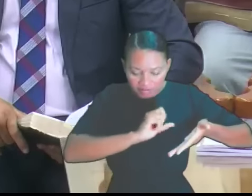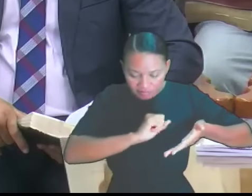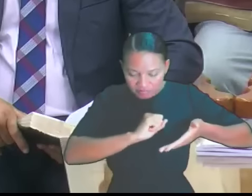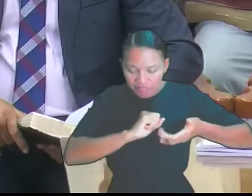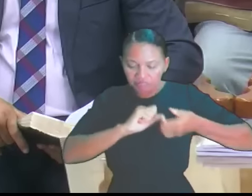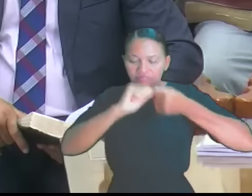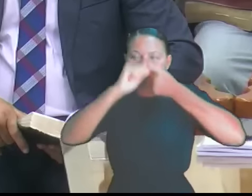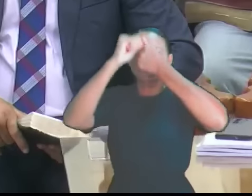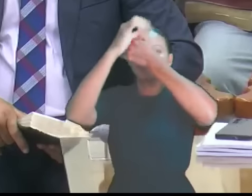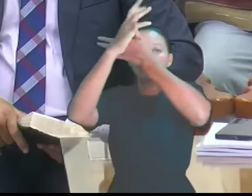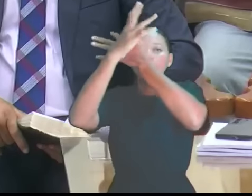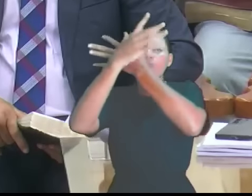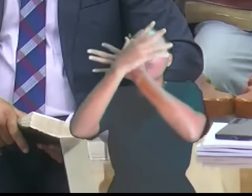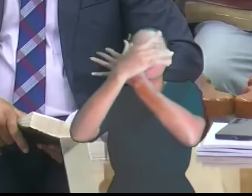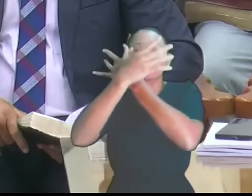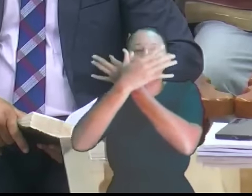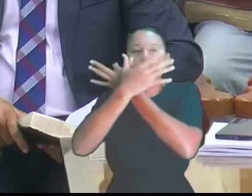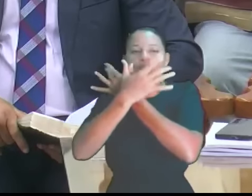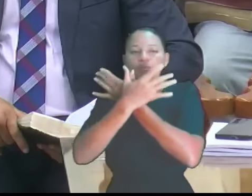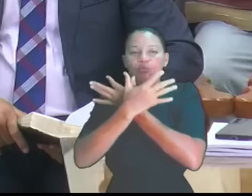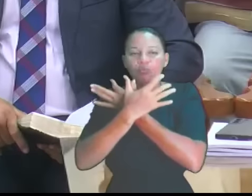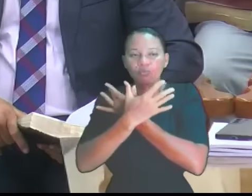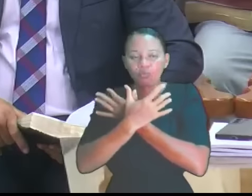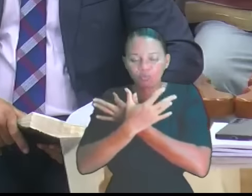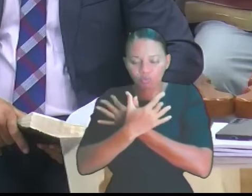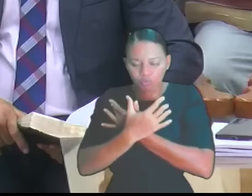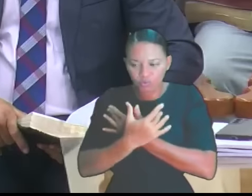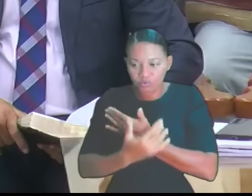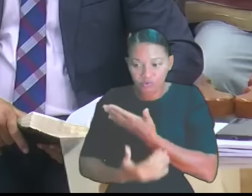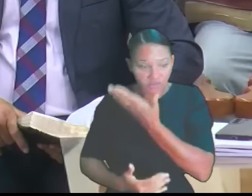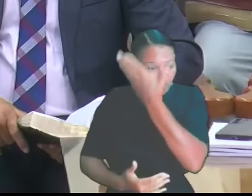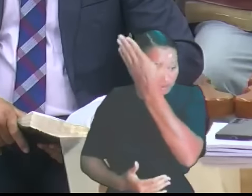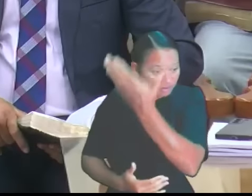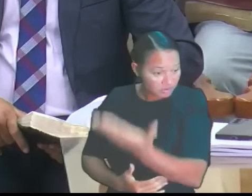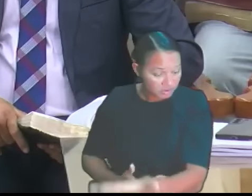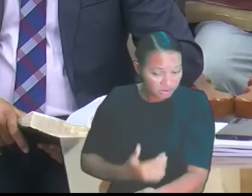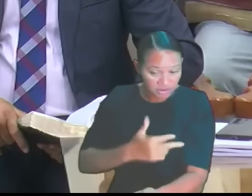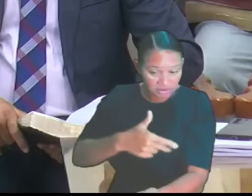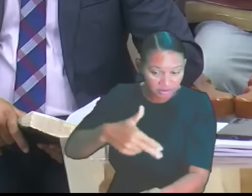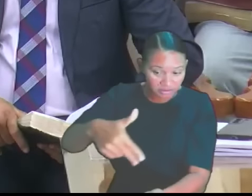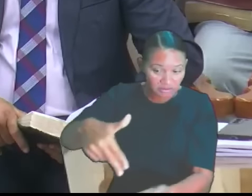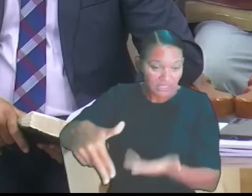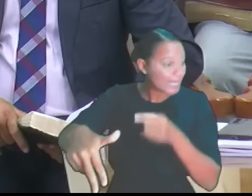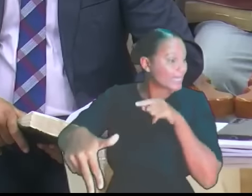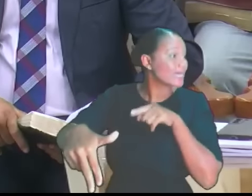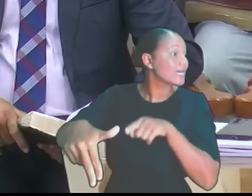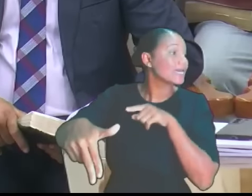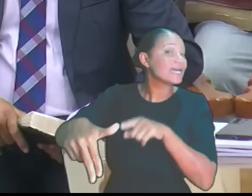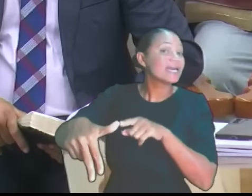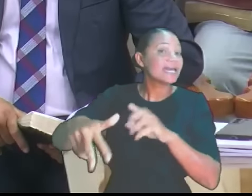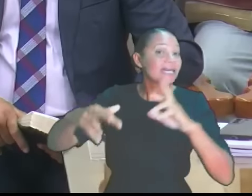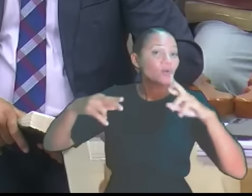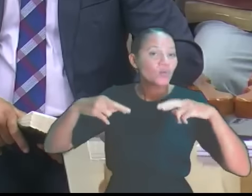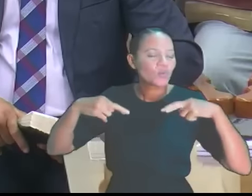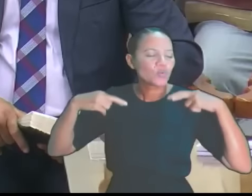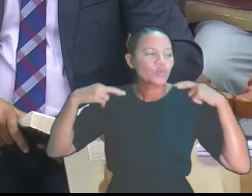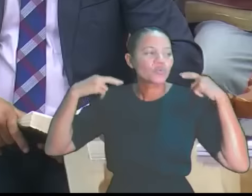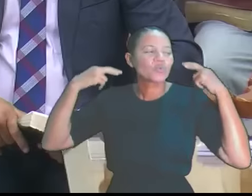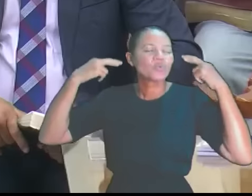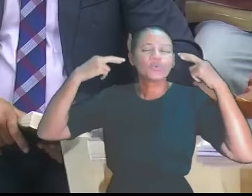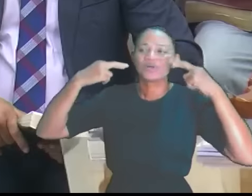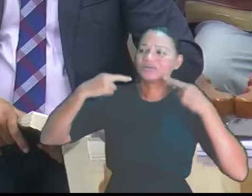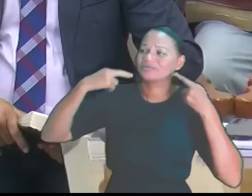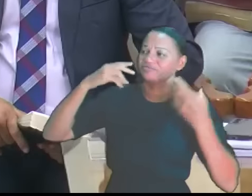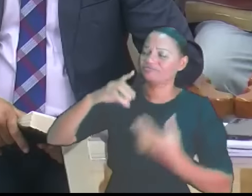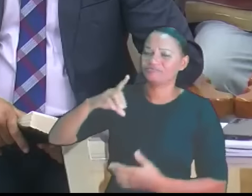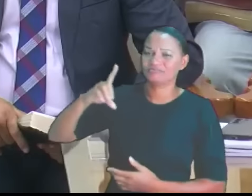tenho prazer. E quando ele vai saindo das águas, João diz: Pessoal, olha aí. Quem que é ele, João? Ele é o Cordeiro de